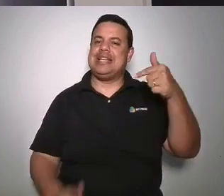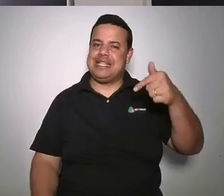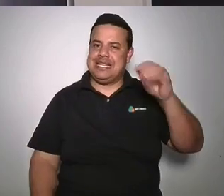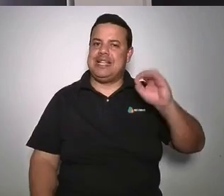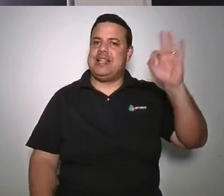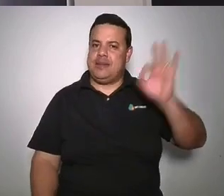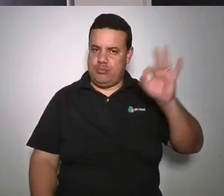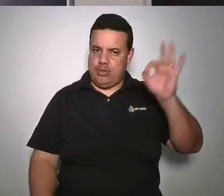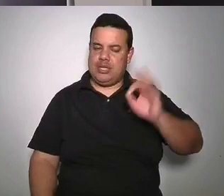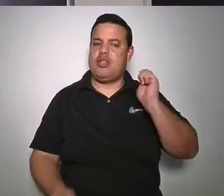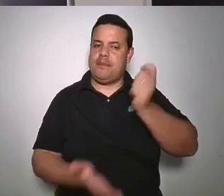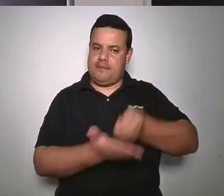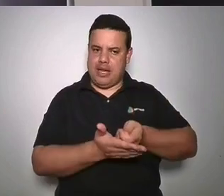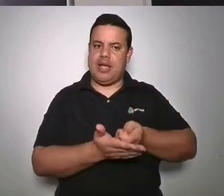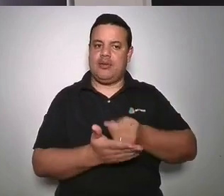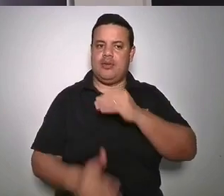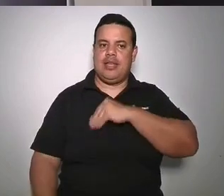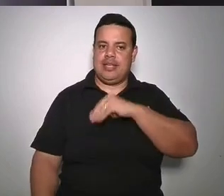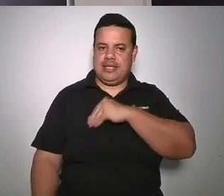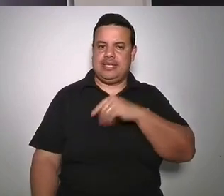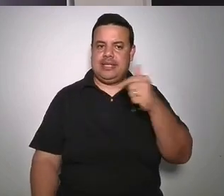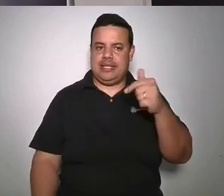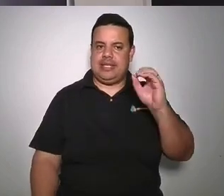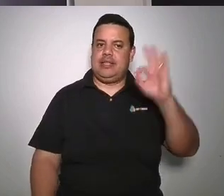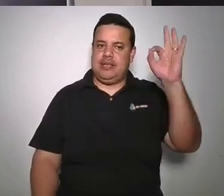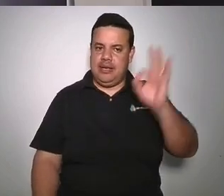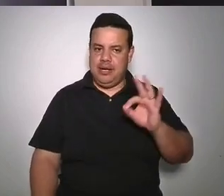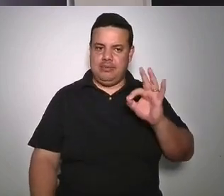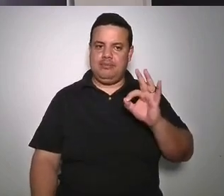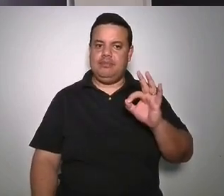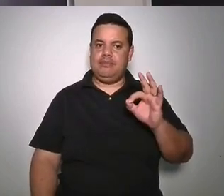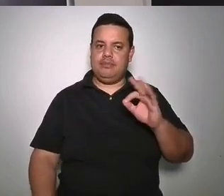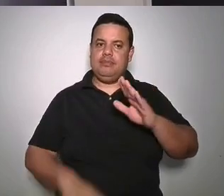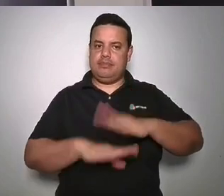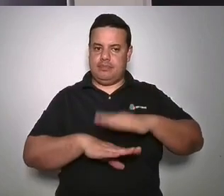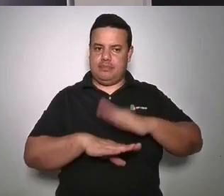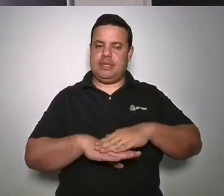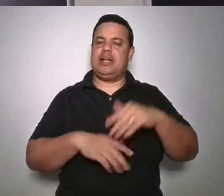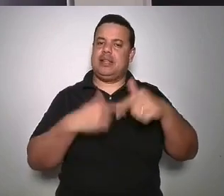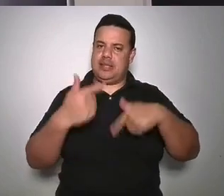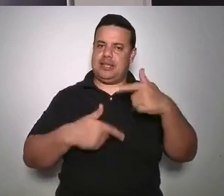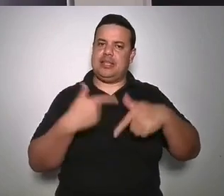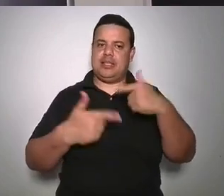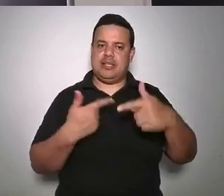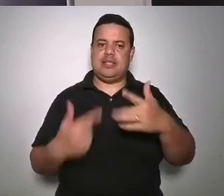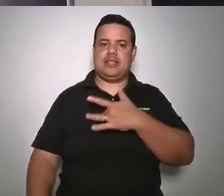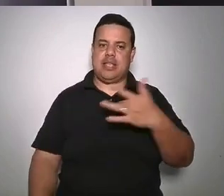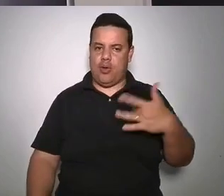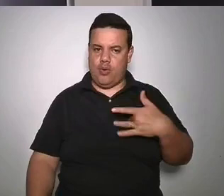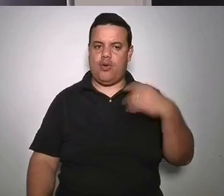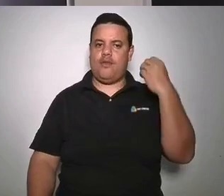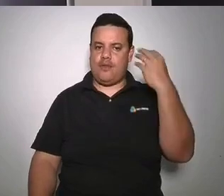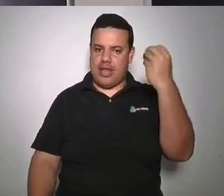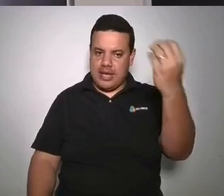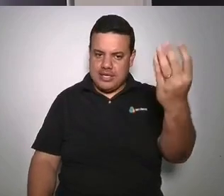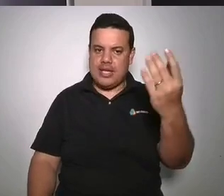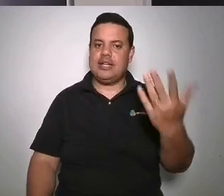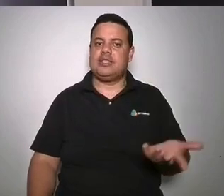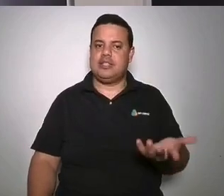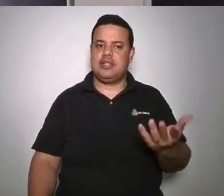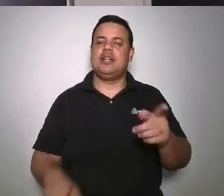de pagamento, manutenção das atividades do programa de saúde viajante, manutenção das atividades de proteção